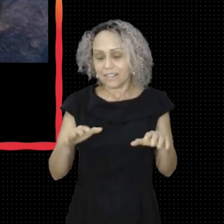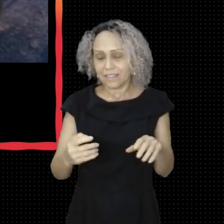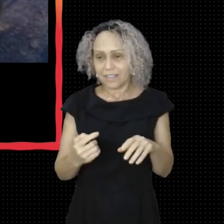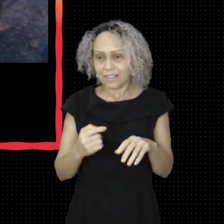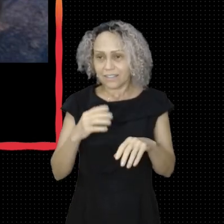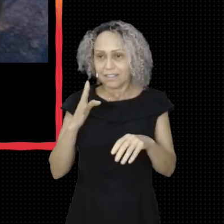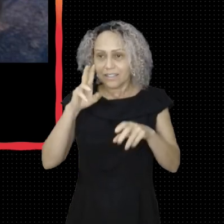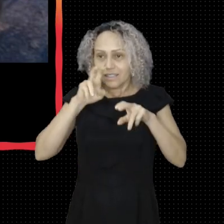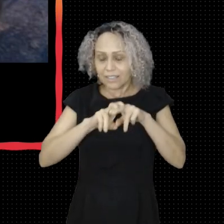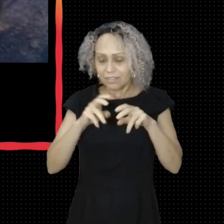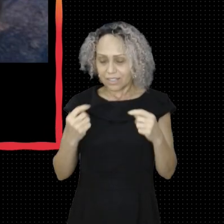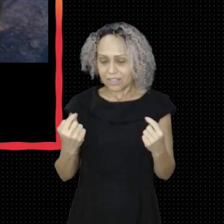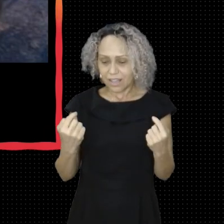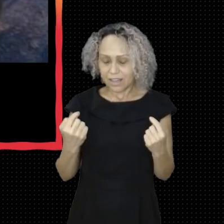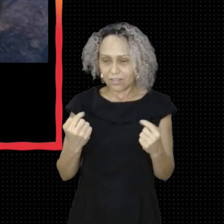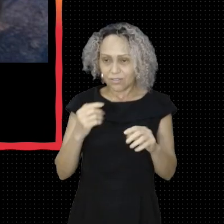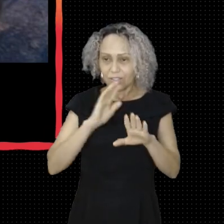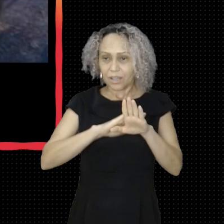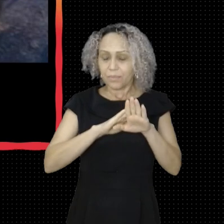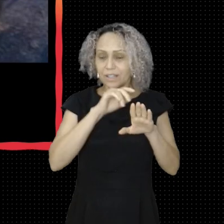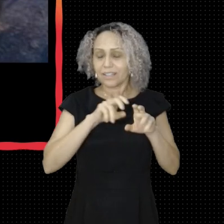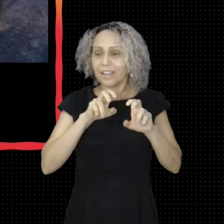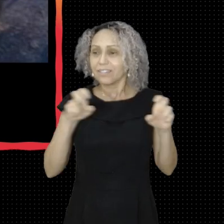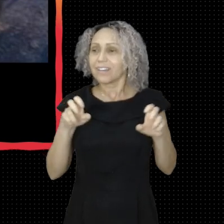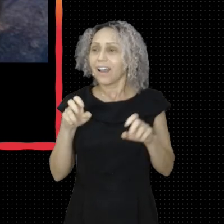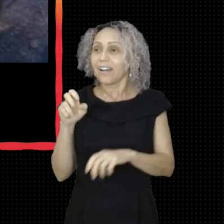o quê? Adivinha? Lula.